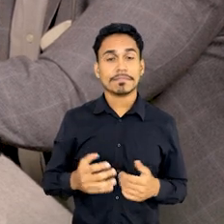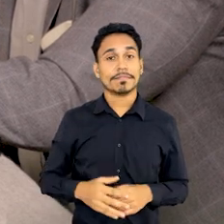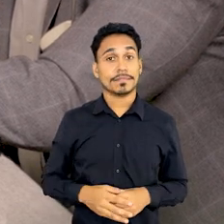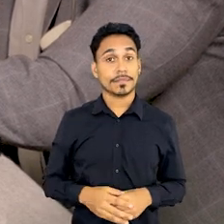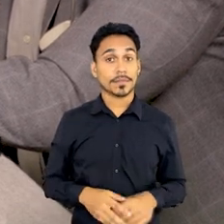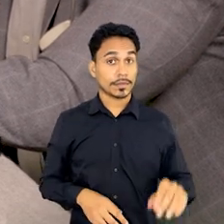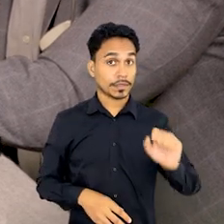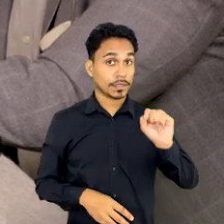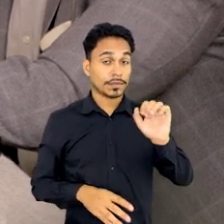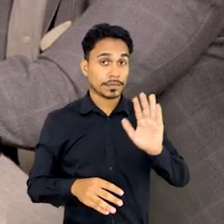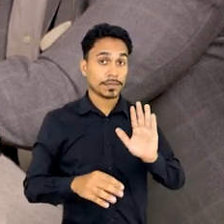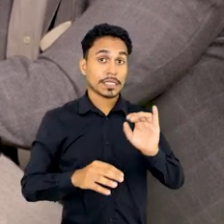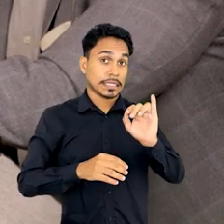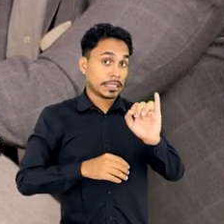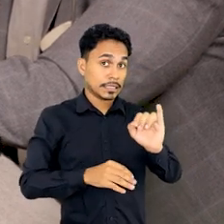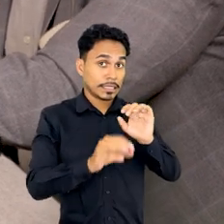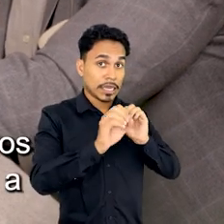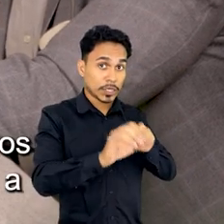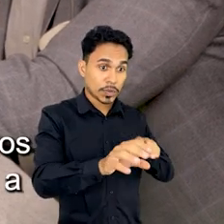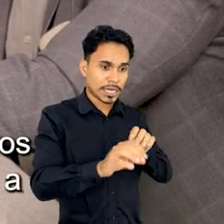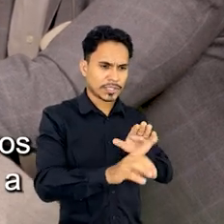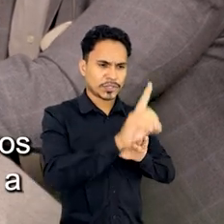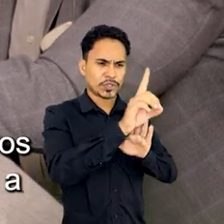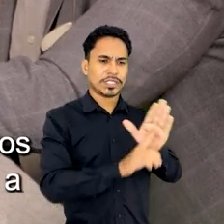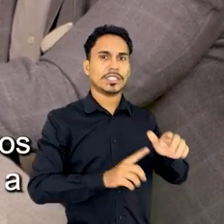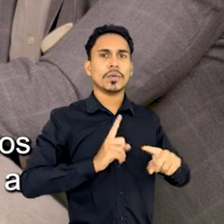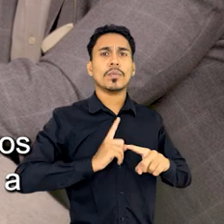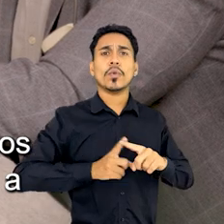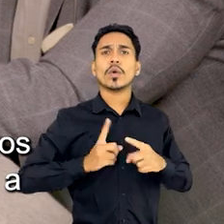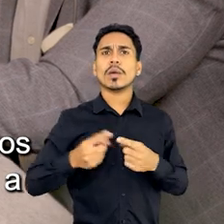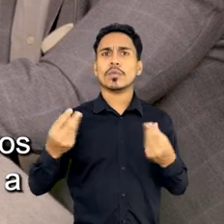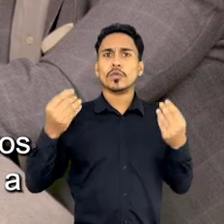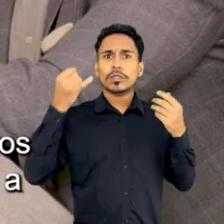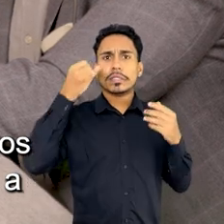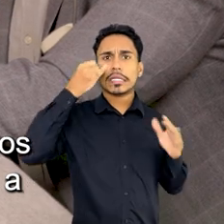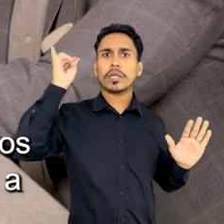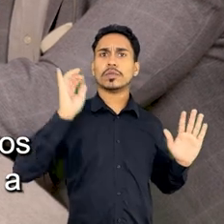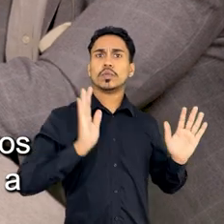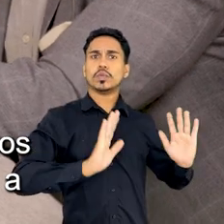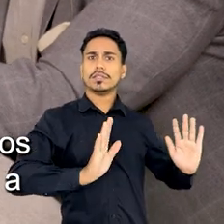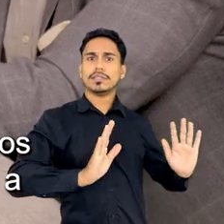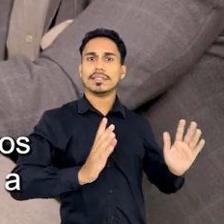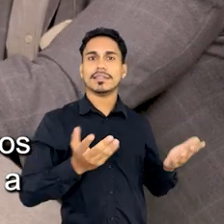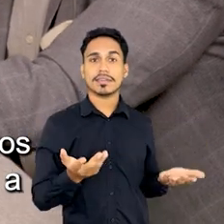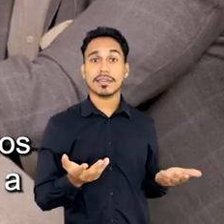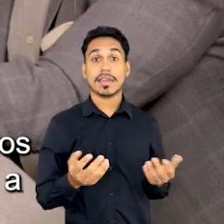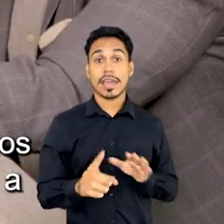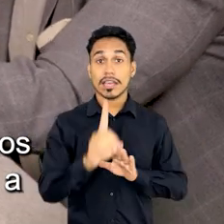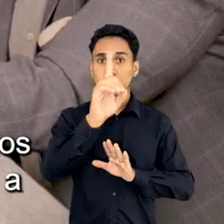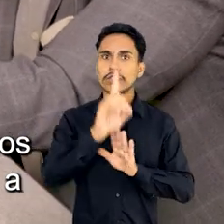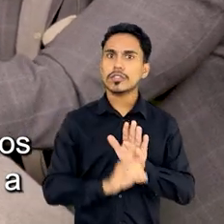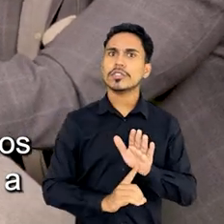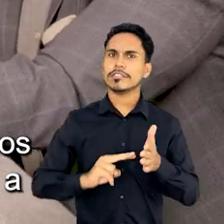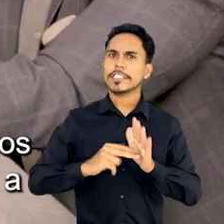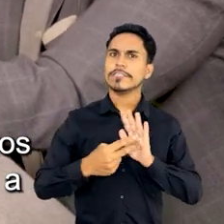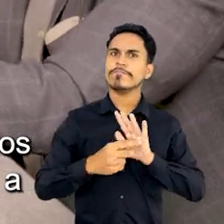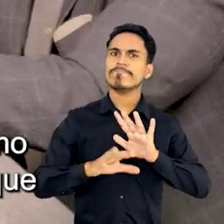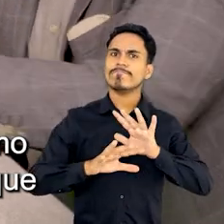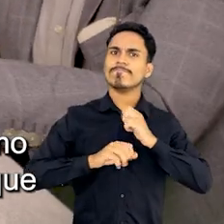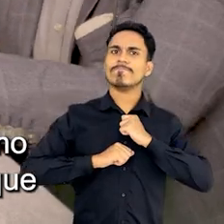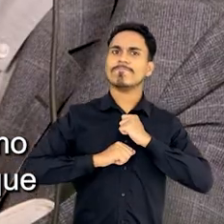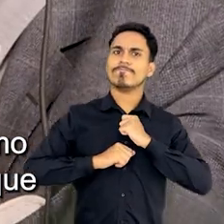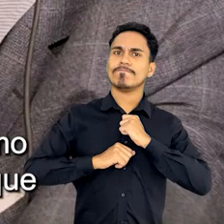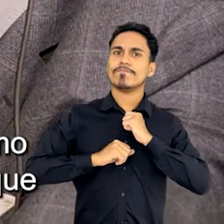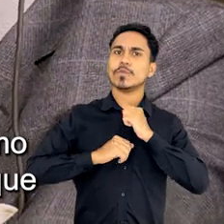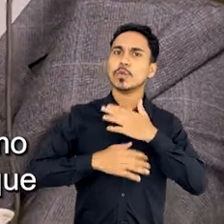direito eh Por que que alguém renuncia ao direito tudo que nós temos como direito a gente tenta assumir né O que a